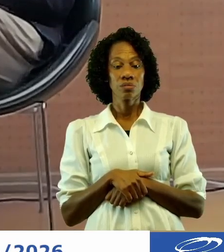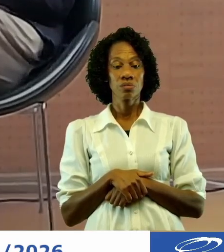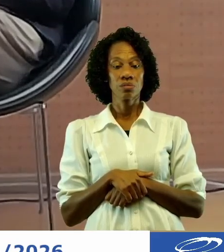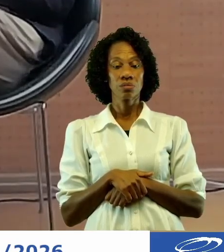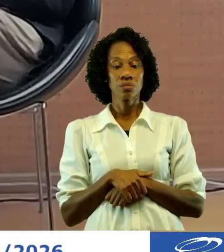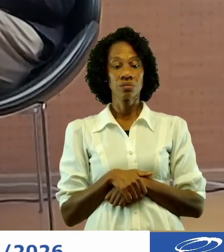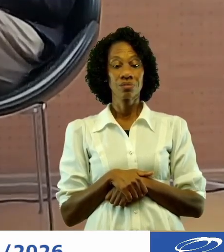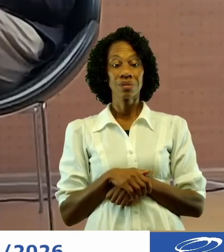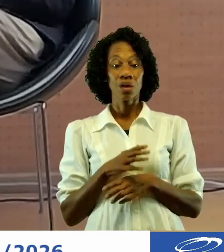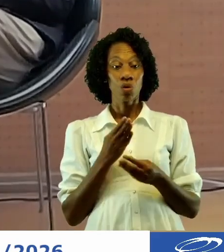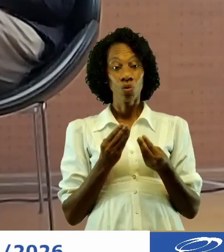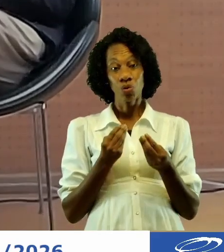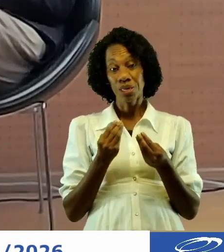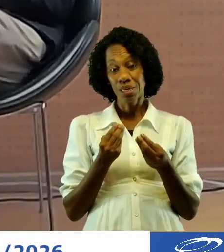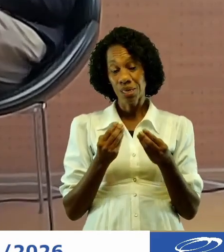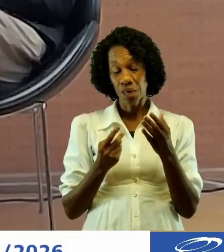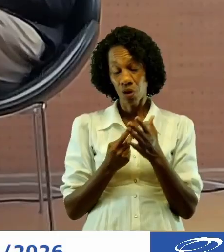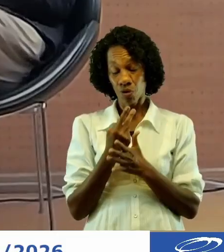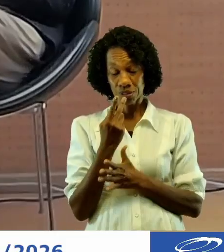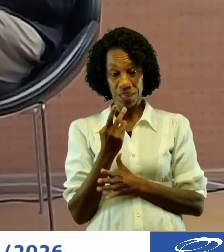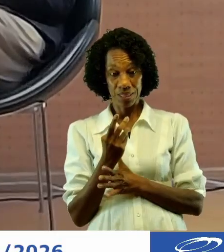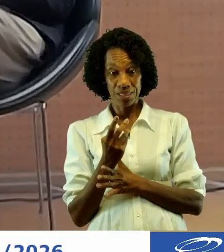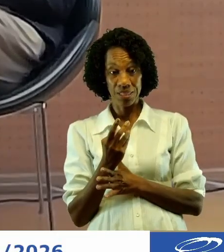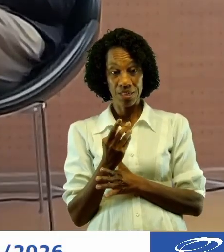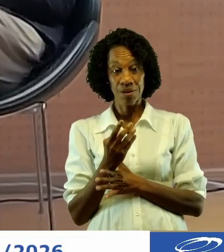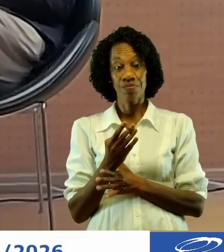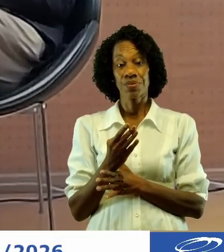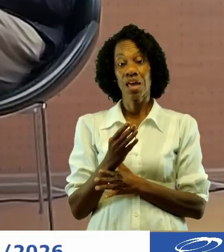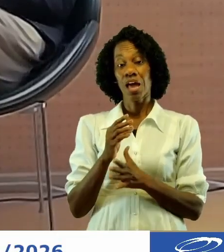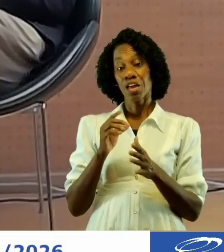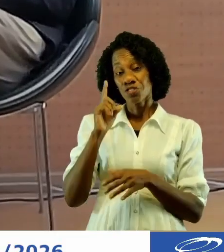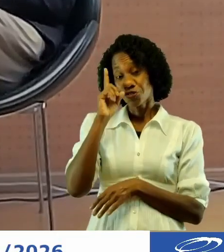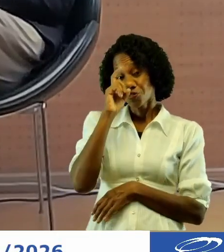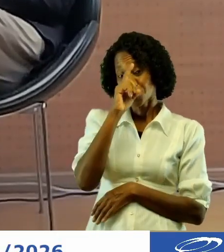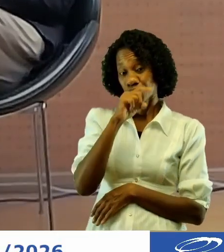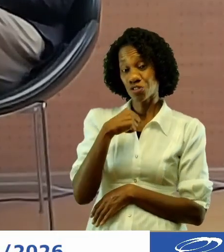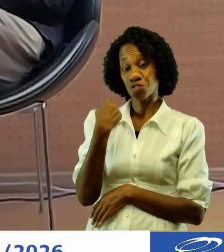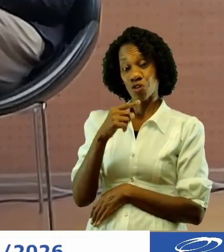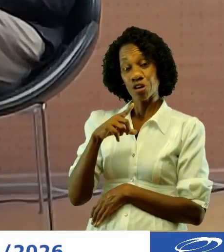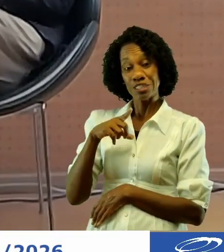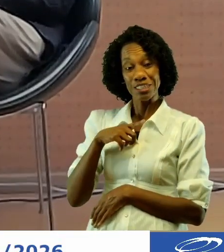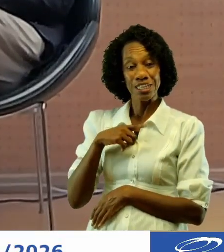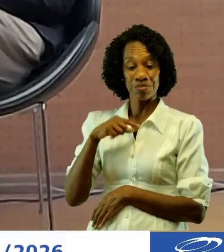O fato de ter essa resistência quinolona e a dificuldade que nós temos de rifampicina no